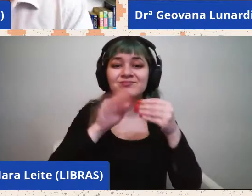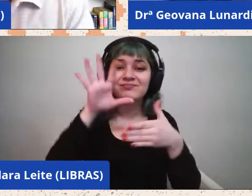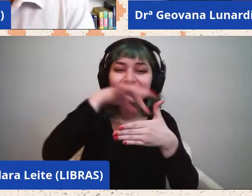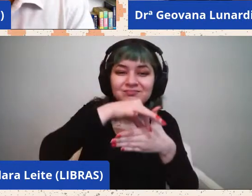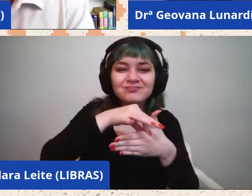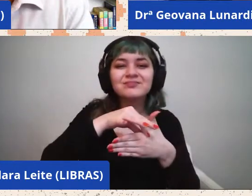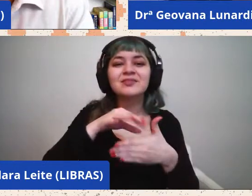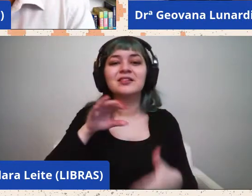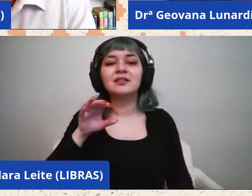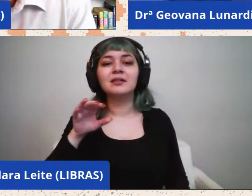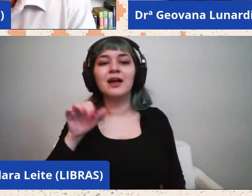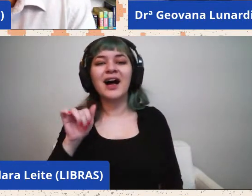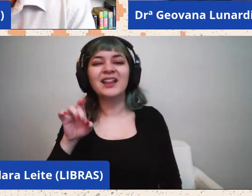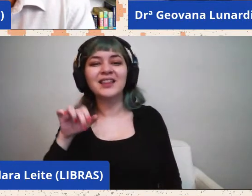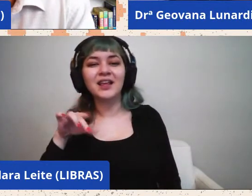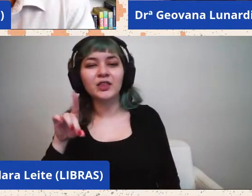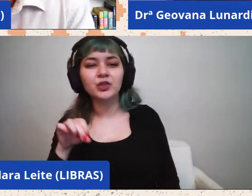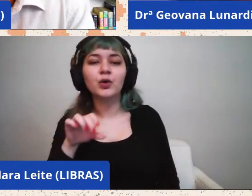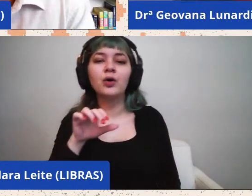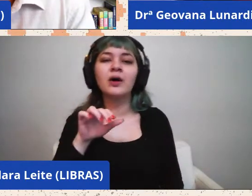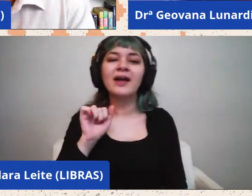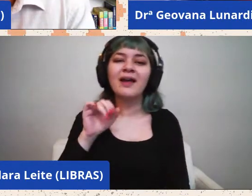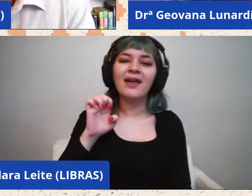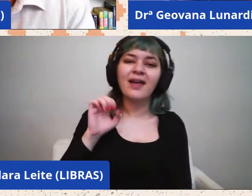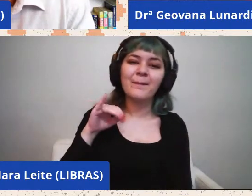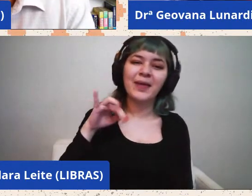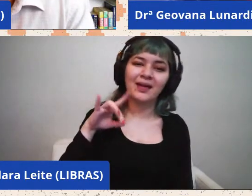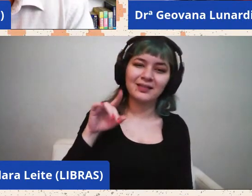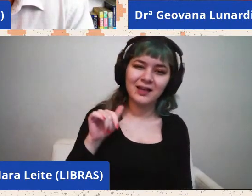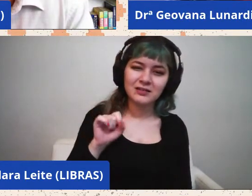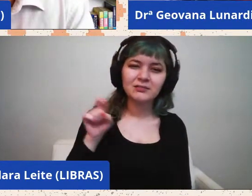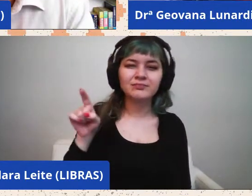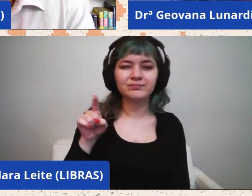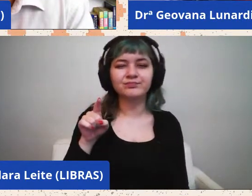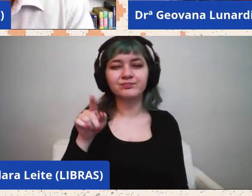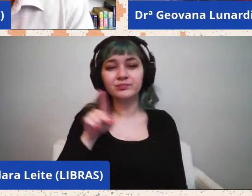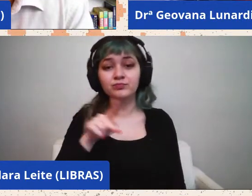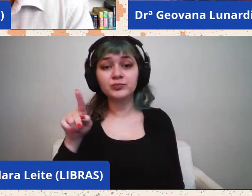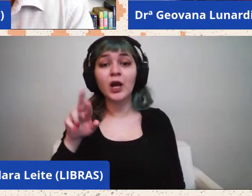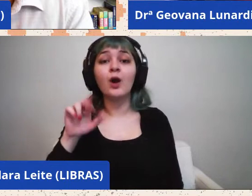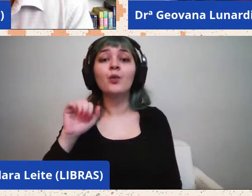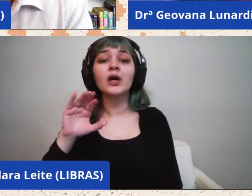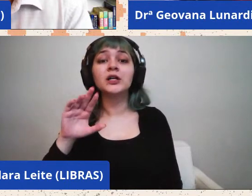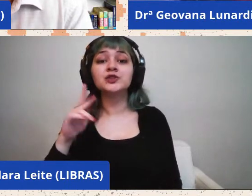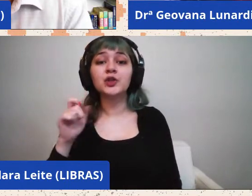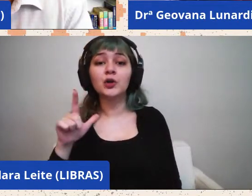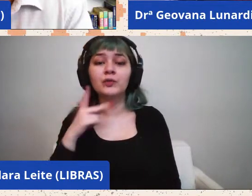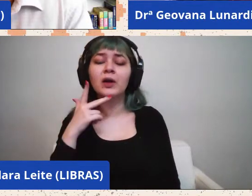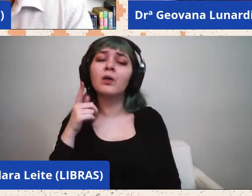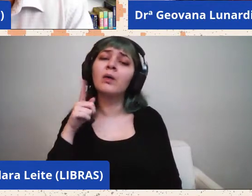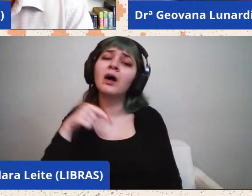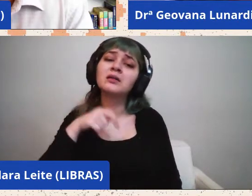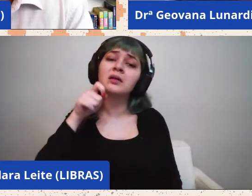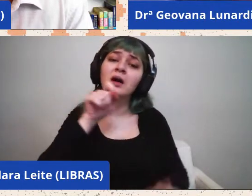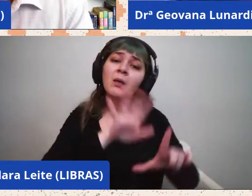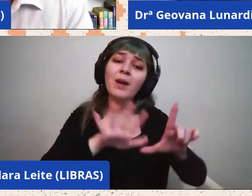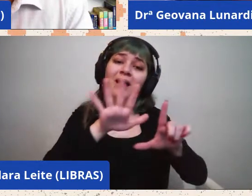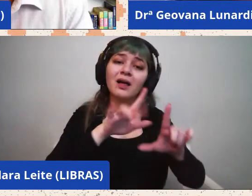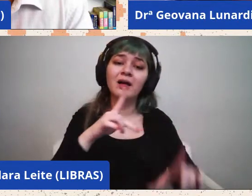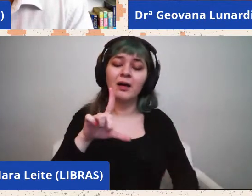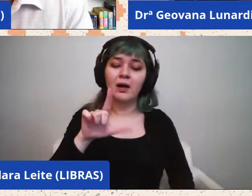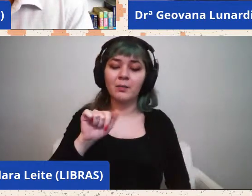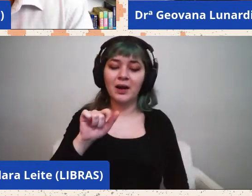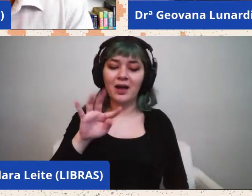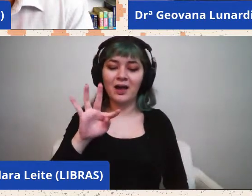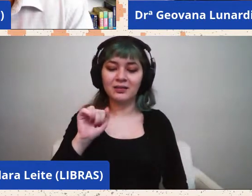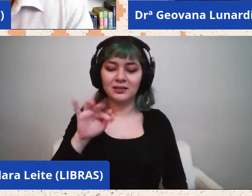que a Rachel comenta, nós também podemos fazer isso na plataforma Brasil, mas o nosso problema é